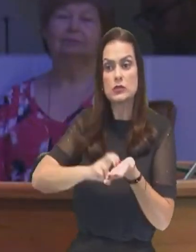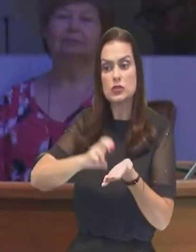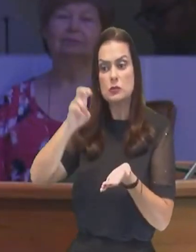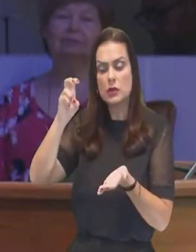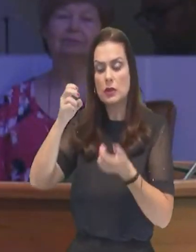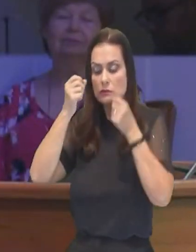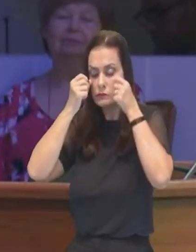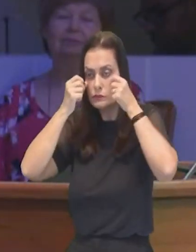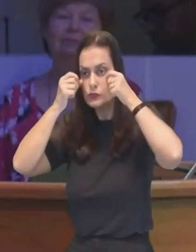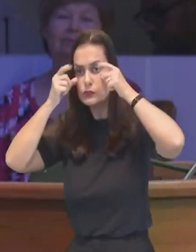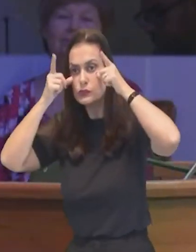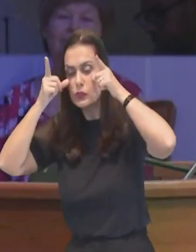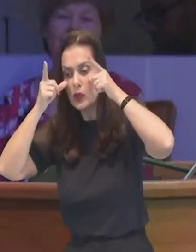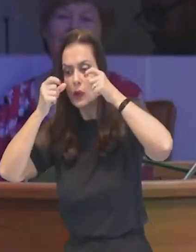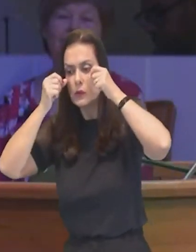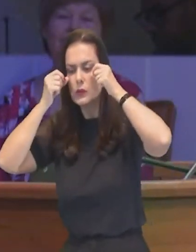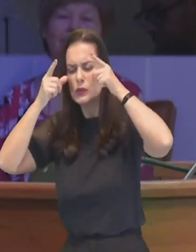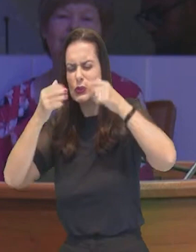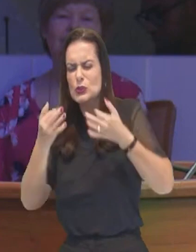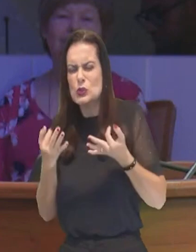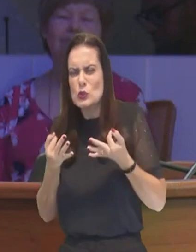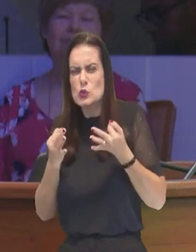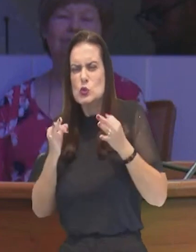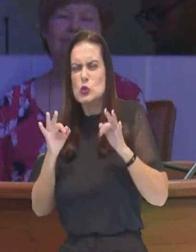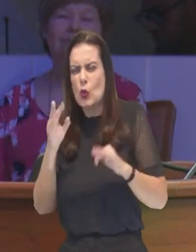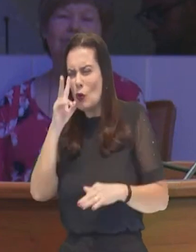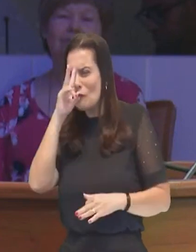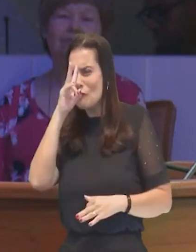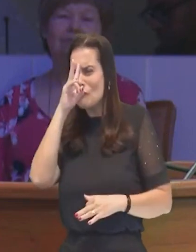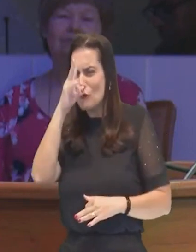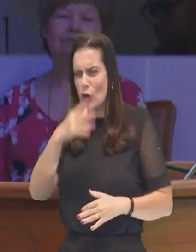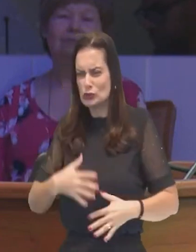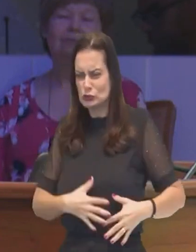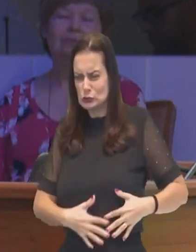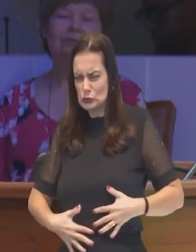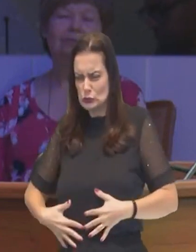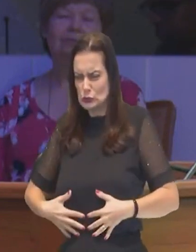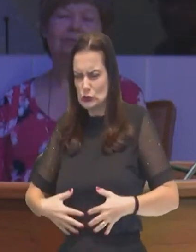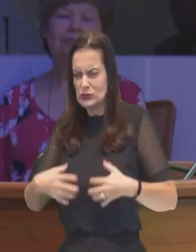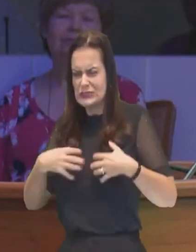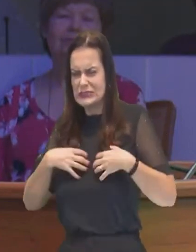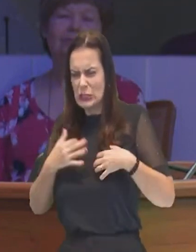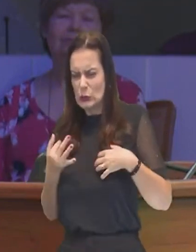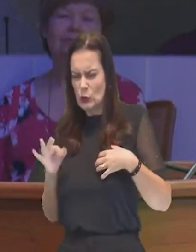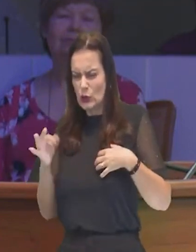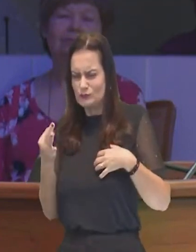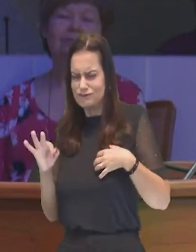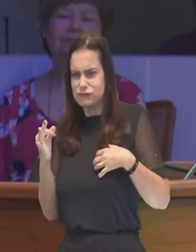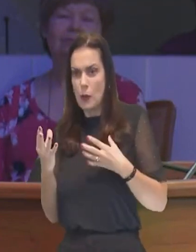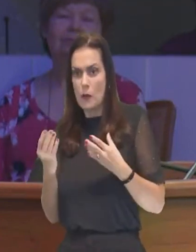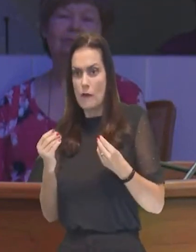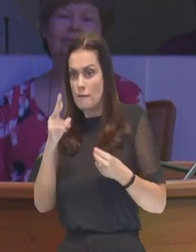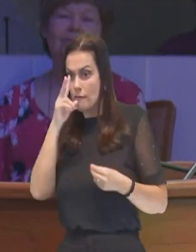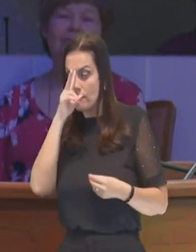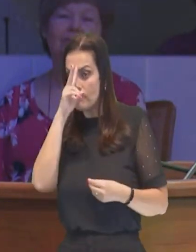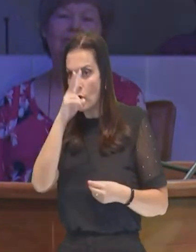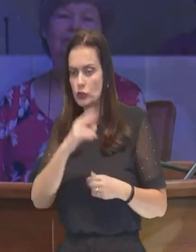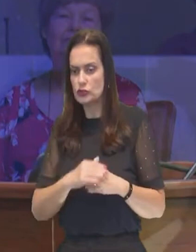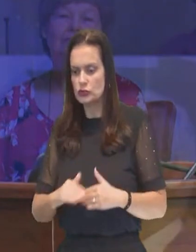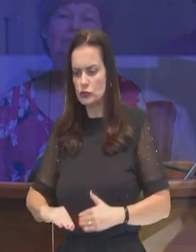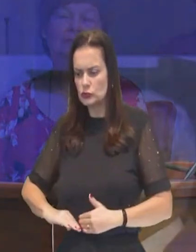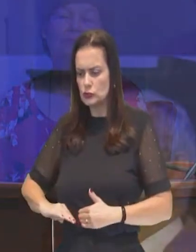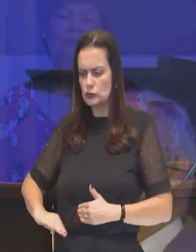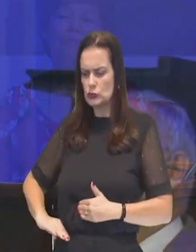quando eu acordei com uma dor muito forte aqui na região do abdômen, um pouco mais para baixo. Essa dor